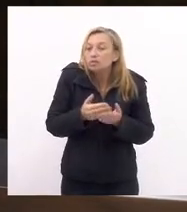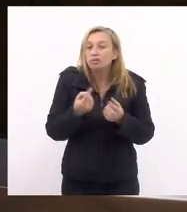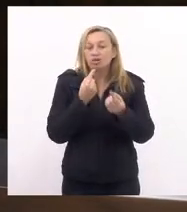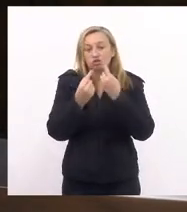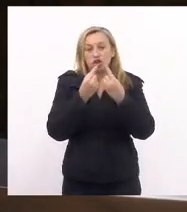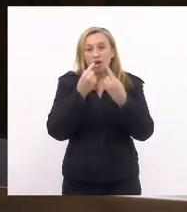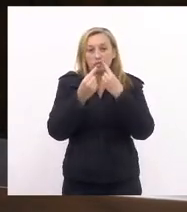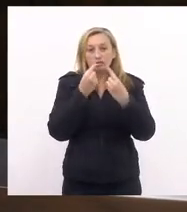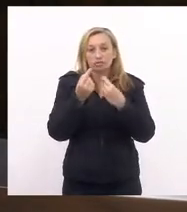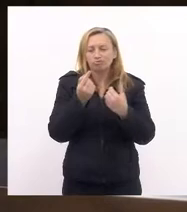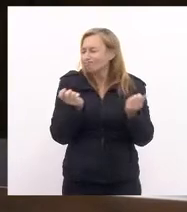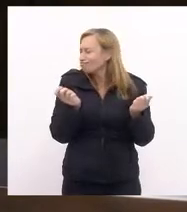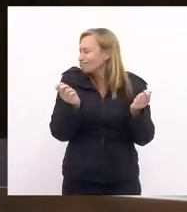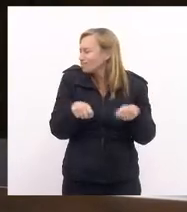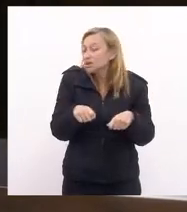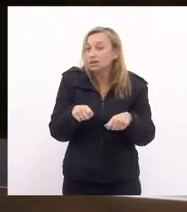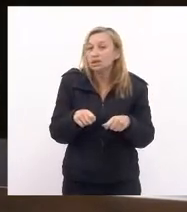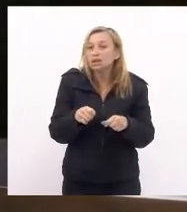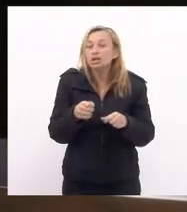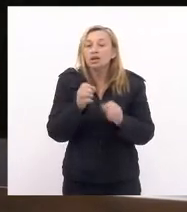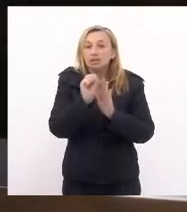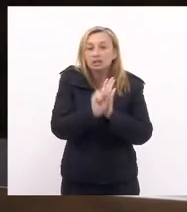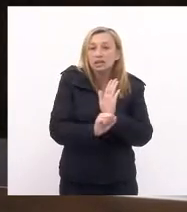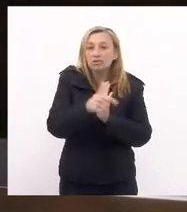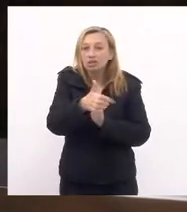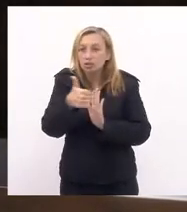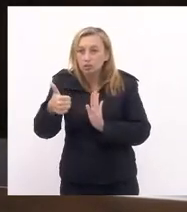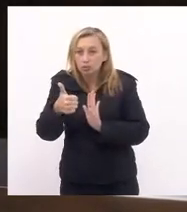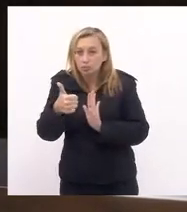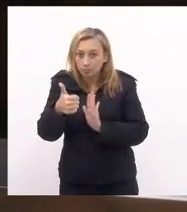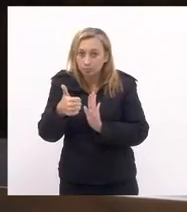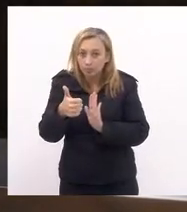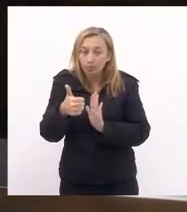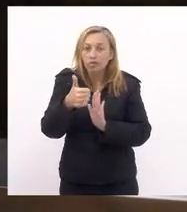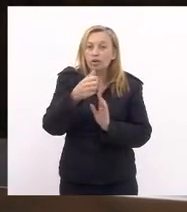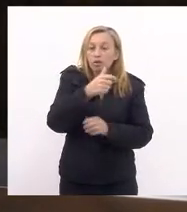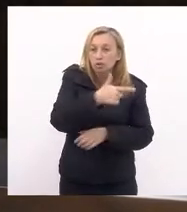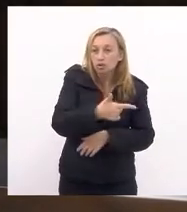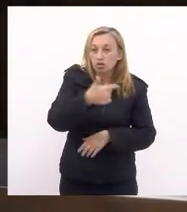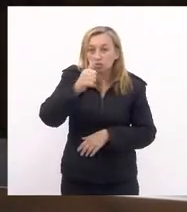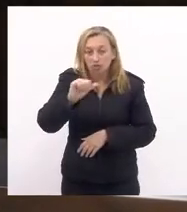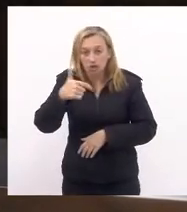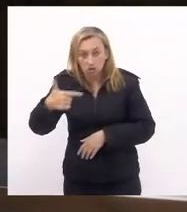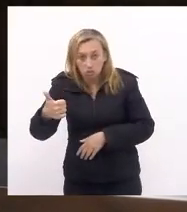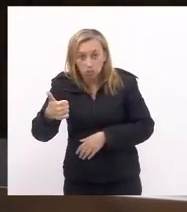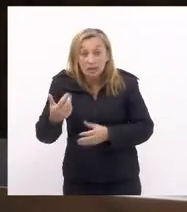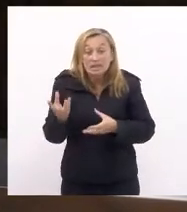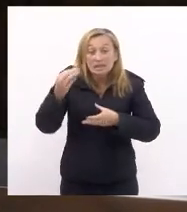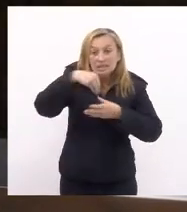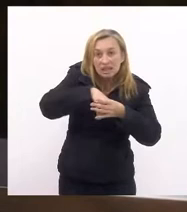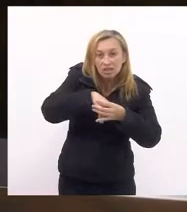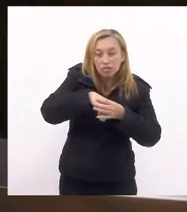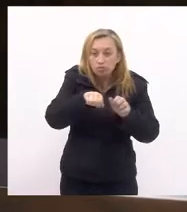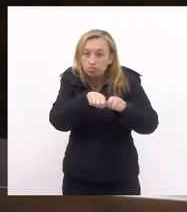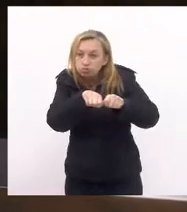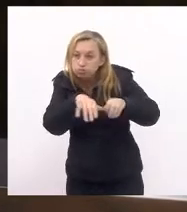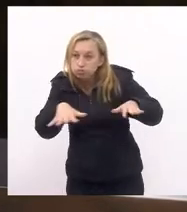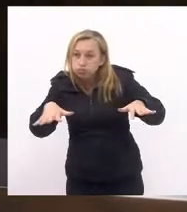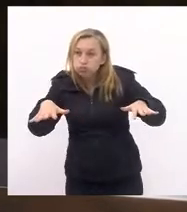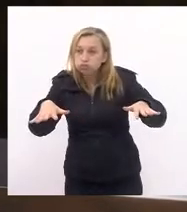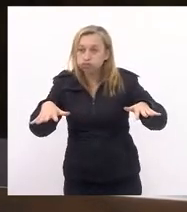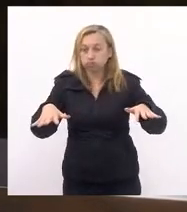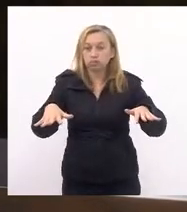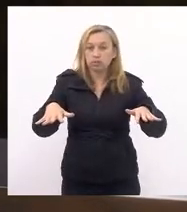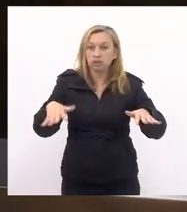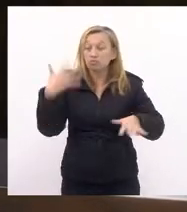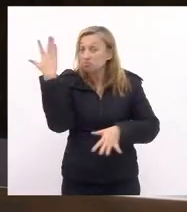diálogo. Não é possível que, em pleno século XXI, em pleno 2021, ainda dentro de uma pandemia que